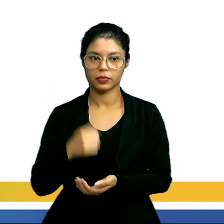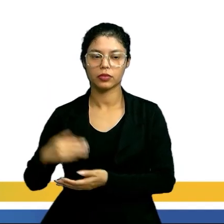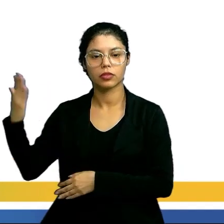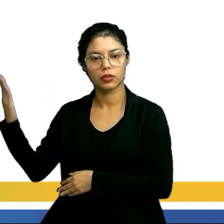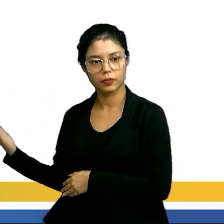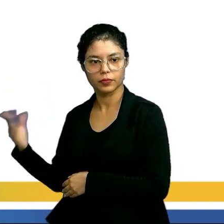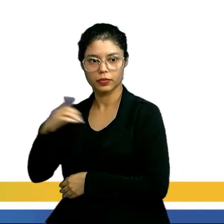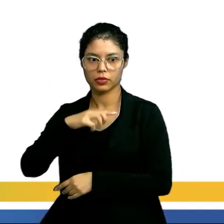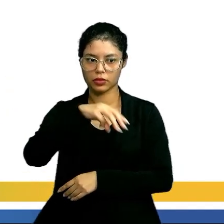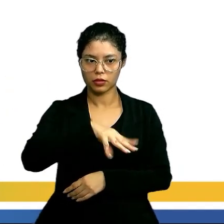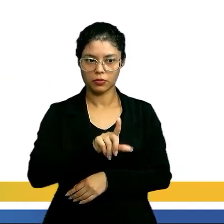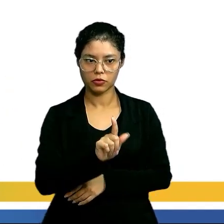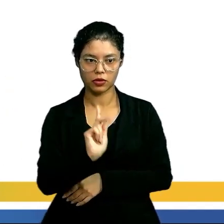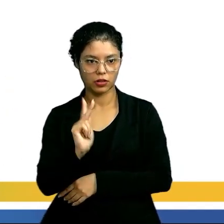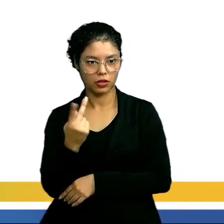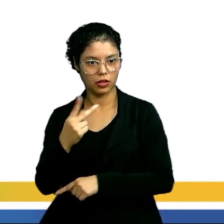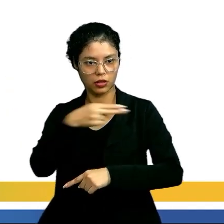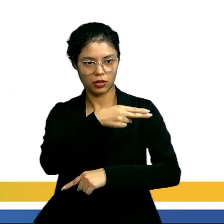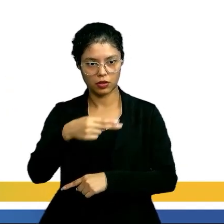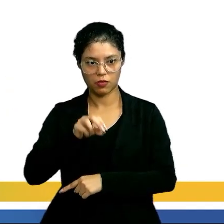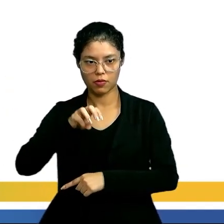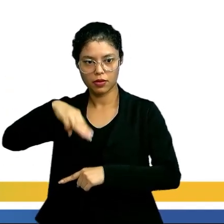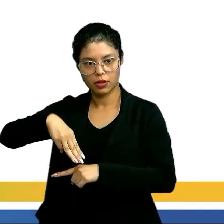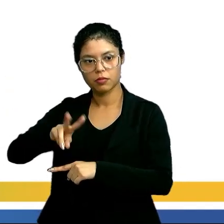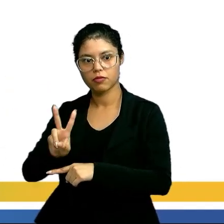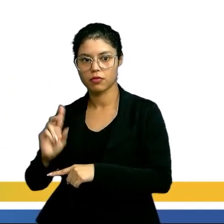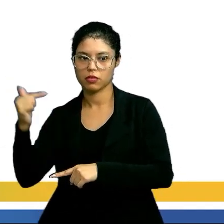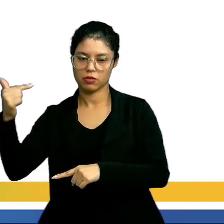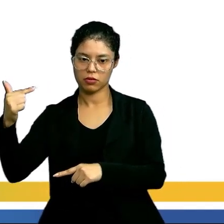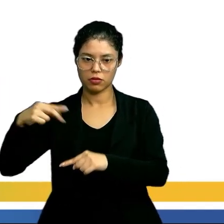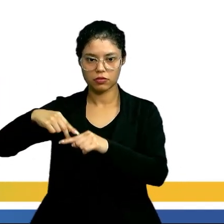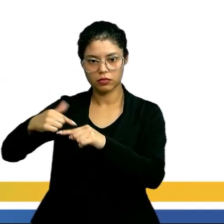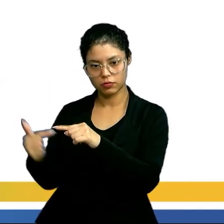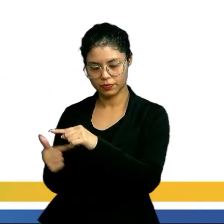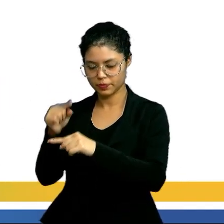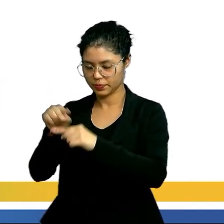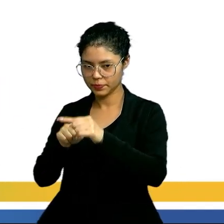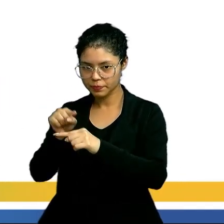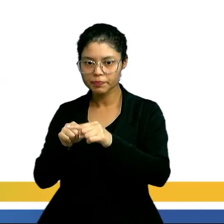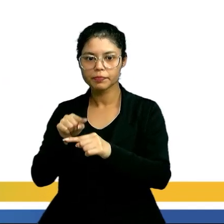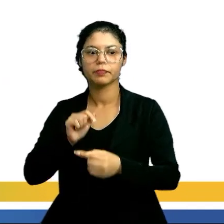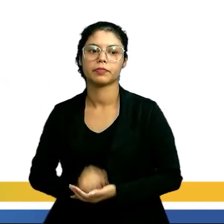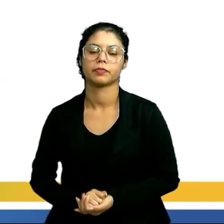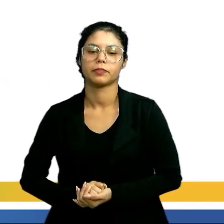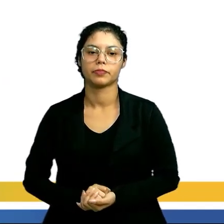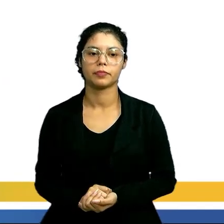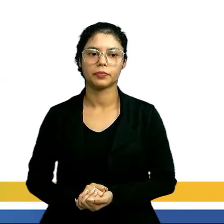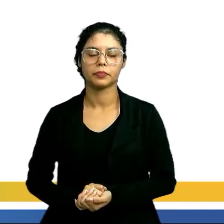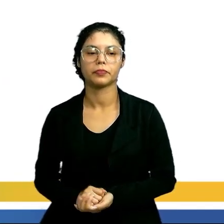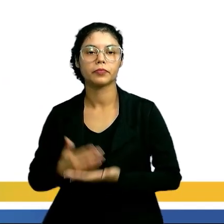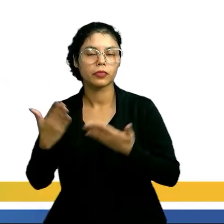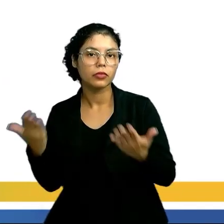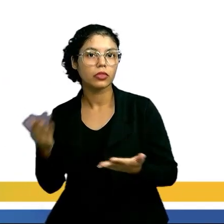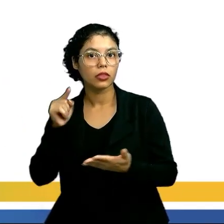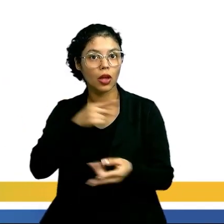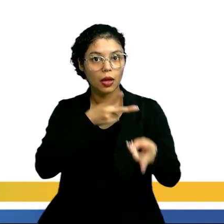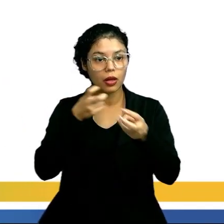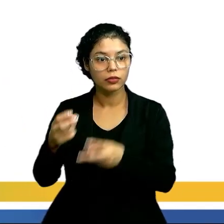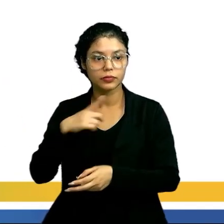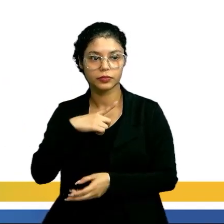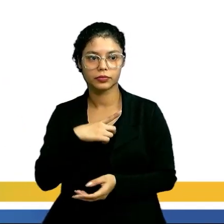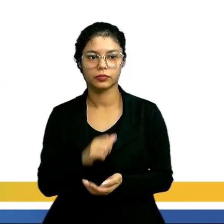ele vai ocorrer uma transformação. Que tipo de transformação seria essa? A gente pode observar que nessa